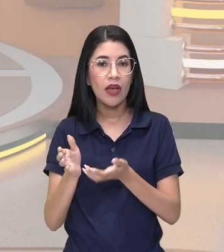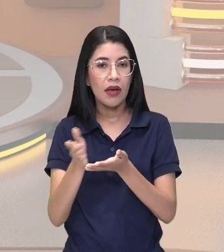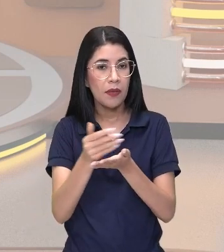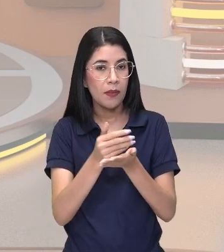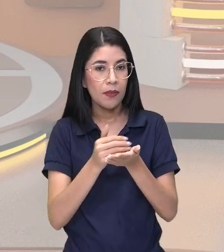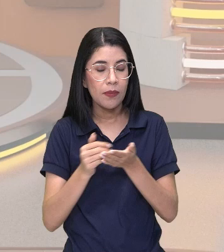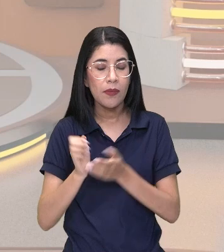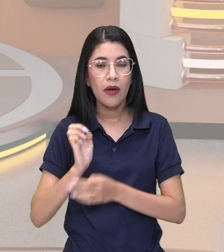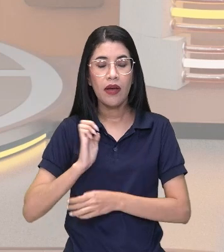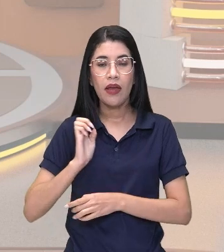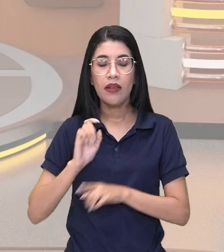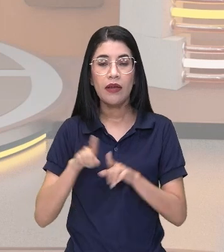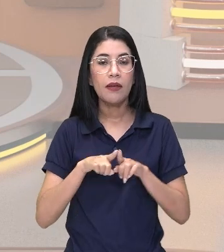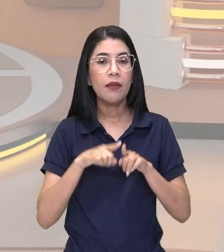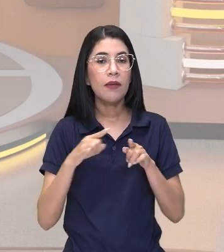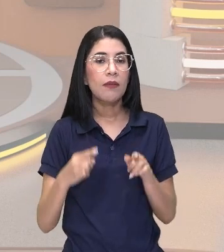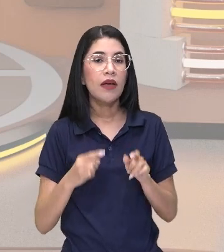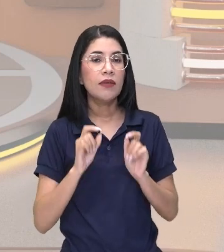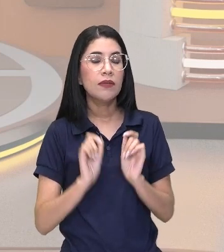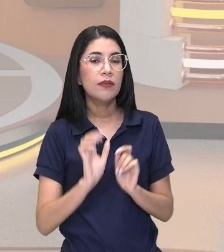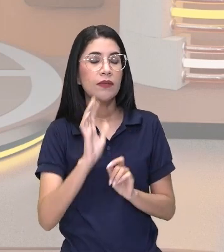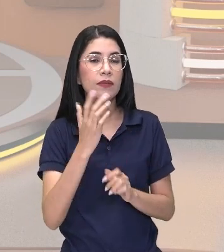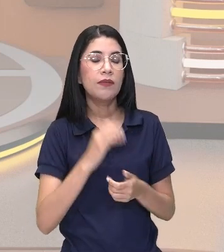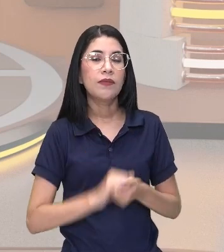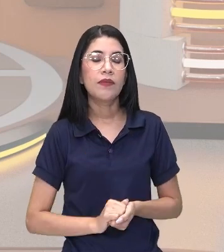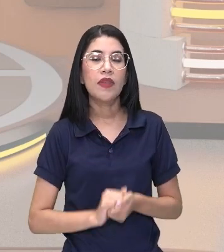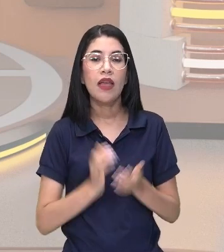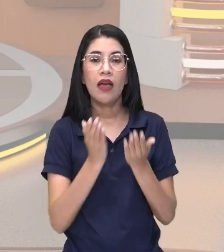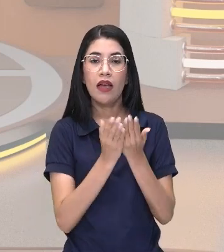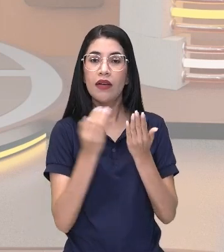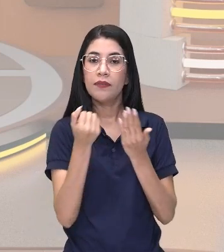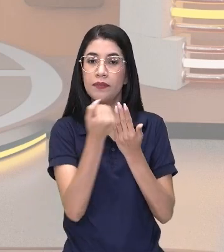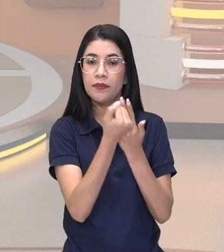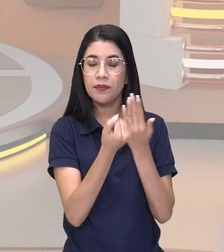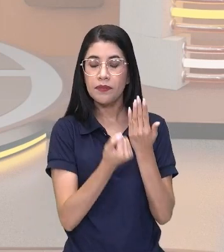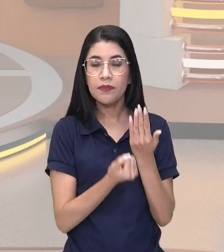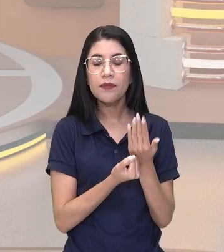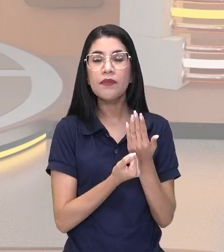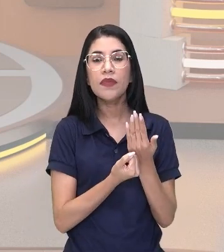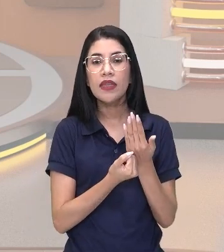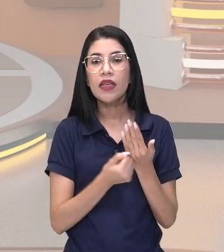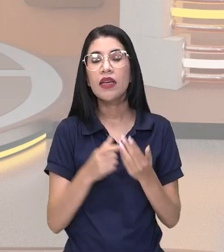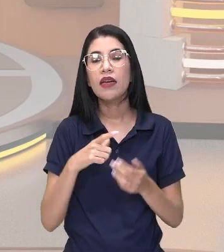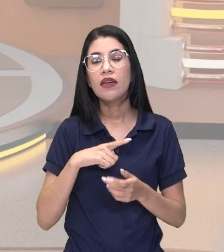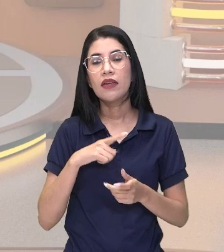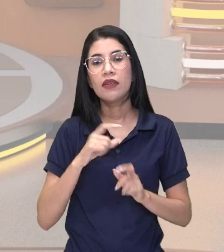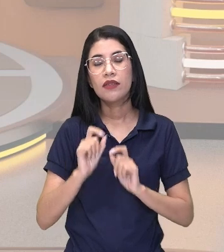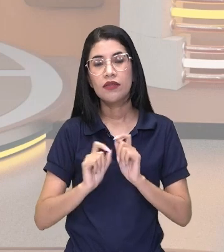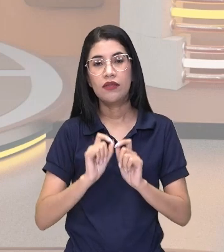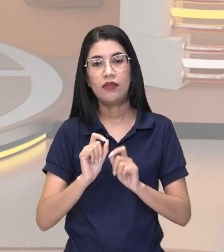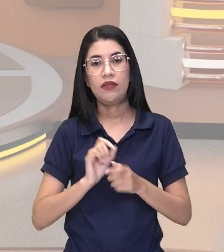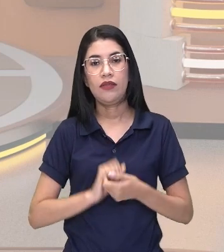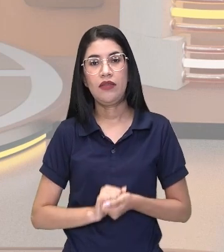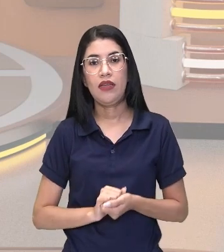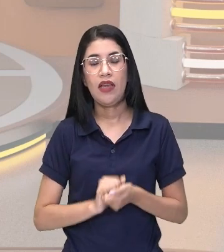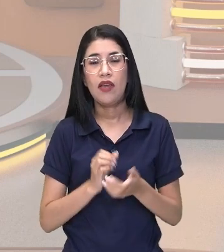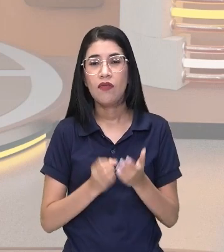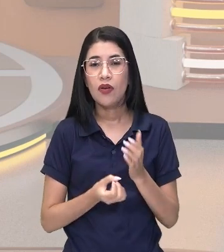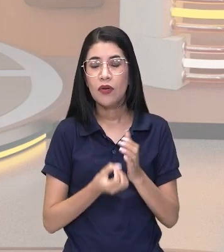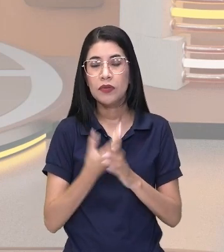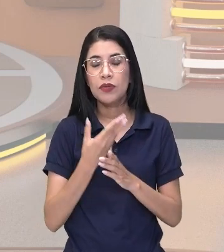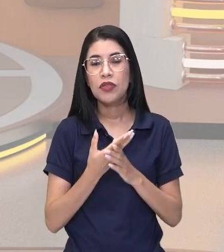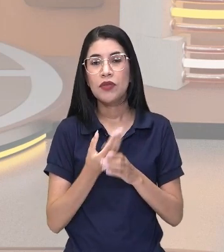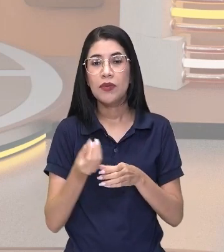e, em contrapartida, a Igreja Protestante, o protestantismo, a igreja que vai surgir de dentro da